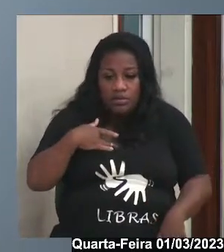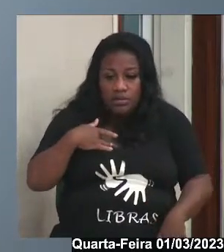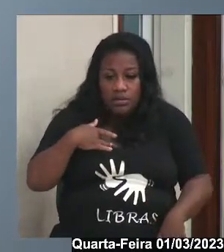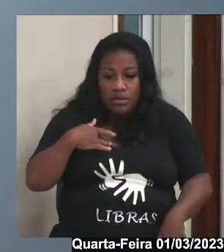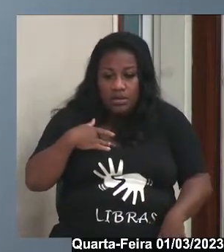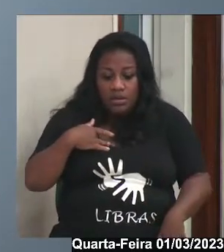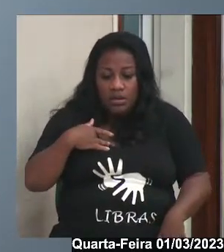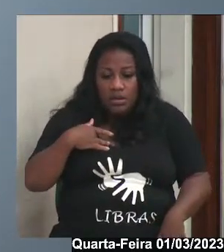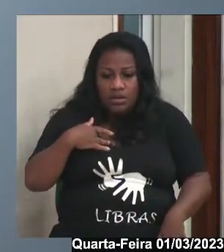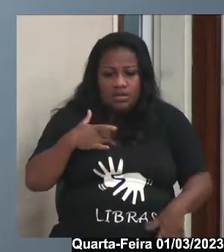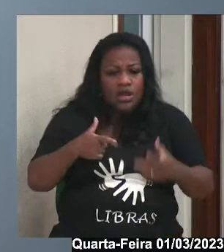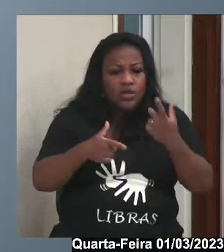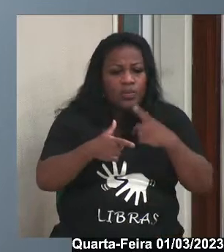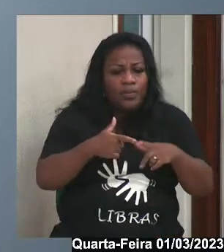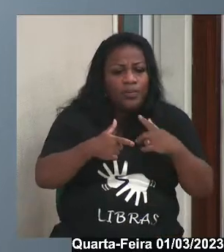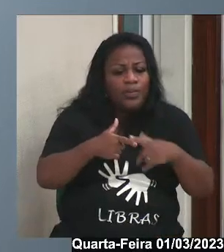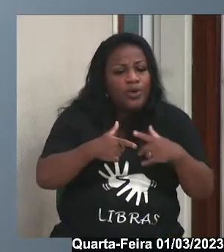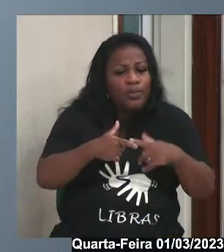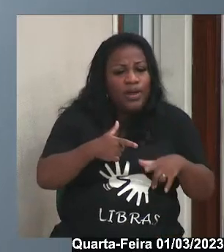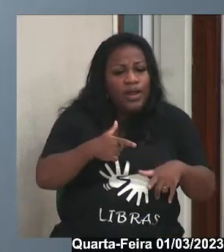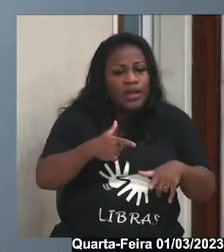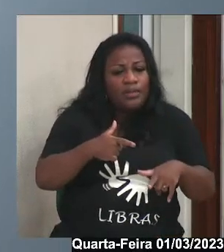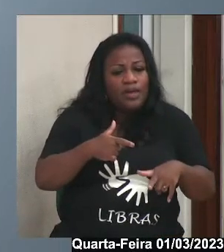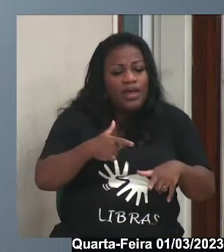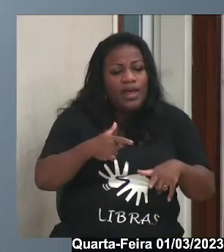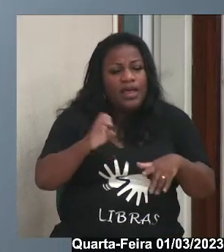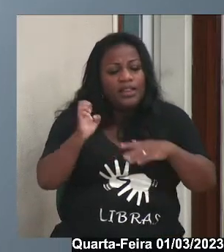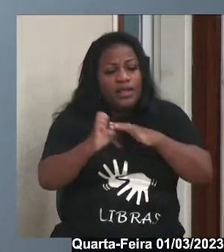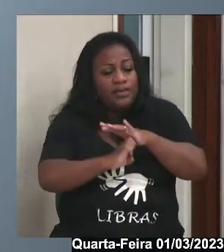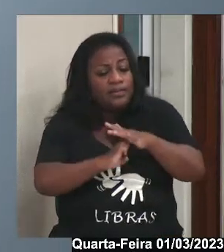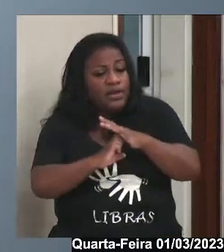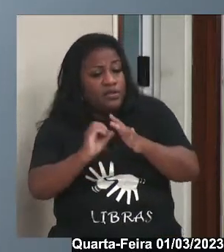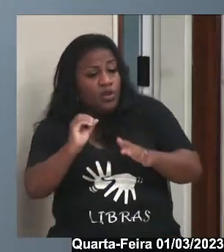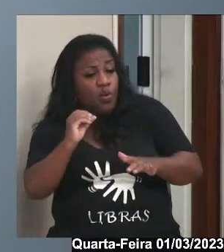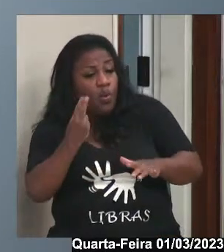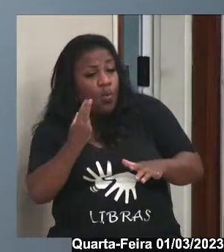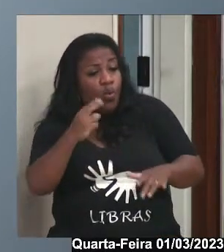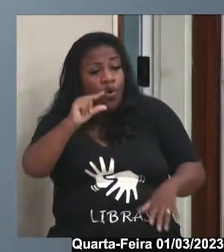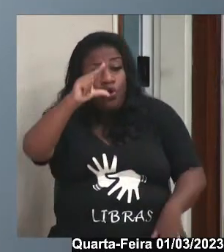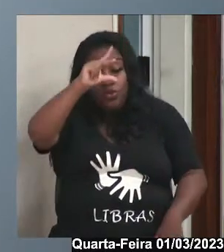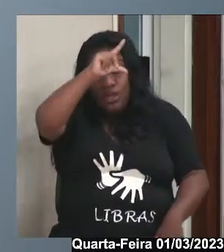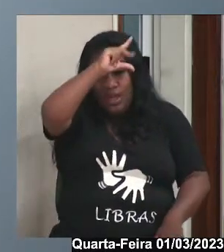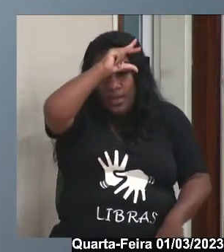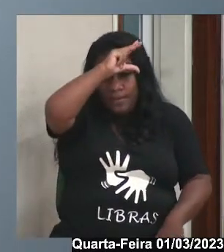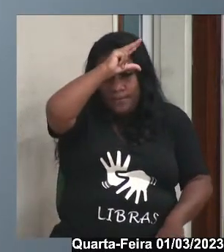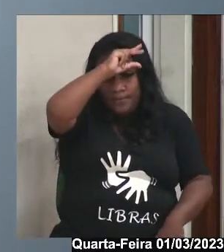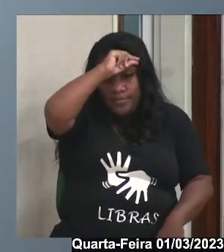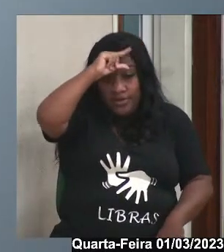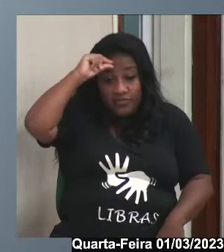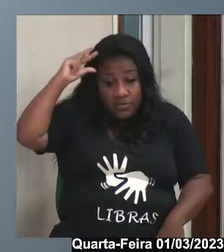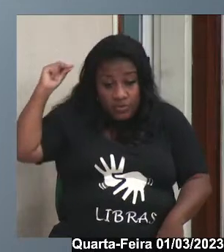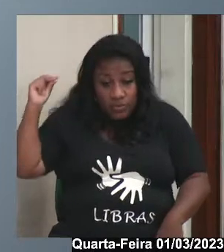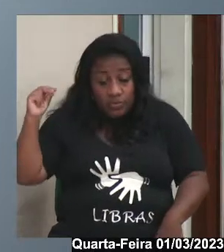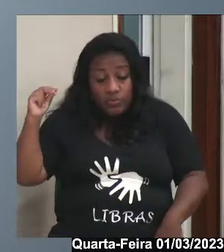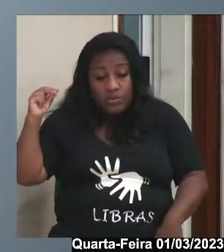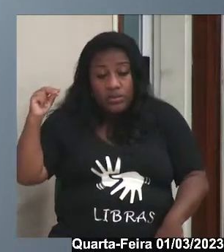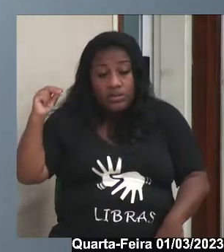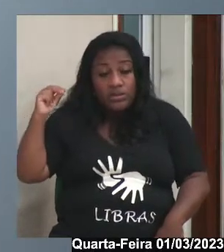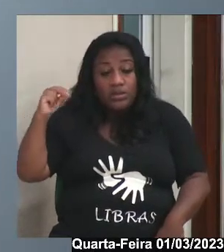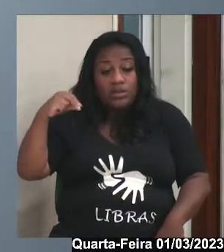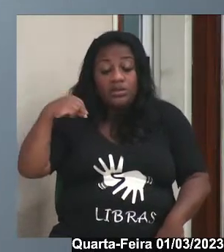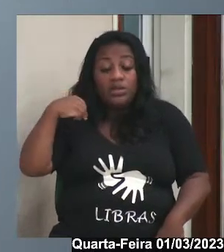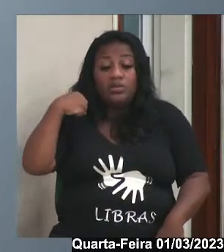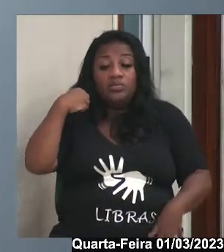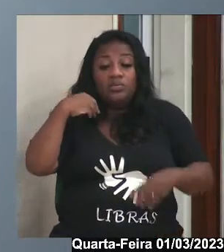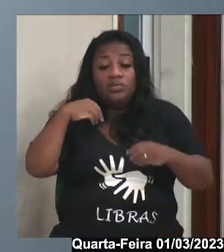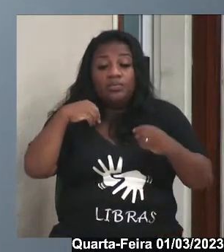pensar, será que o problema é da empresa ou é o problema da prefeitura? A prefeitura, senhores, não tem repassado